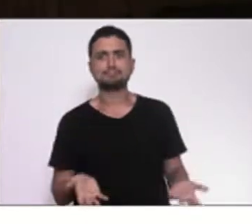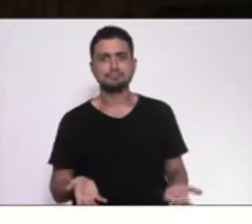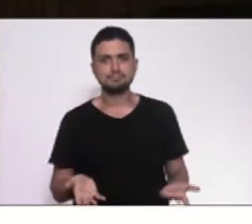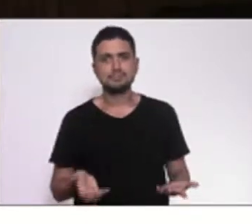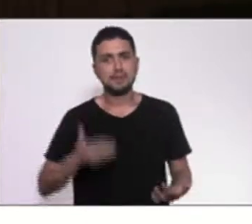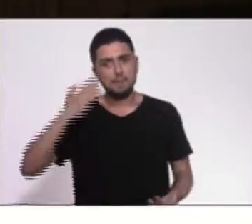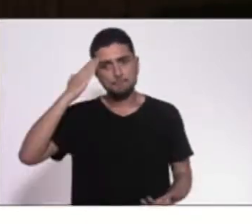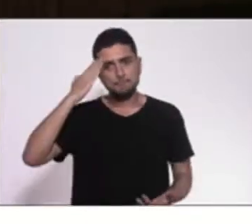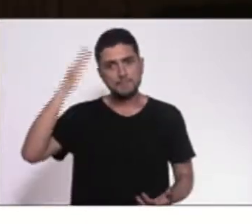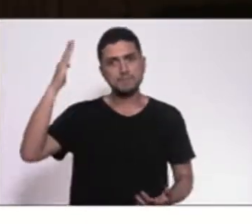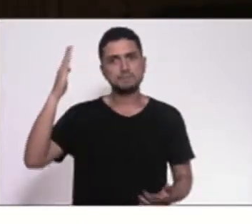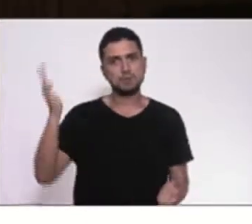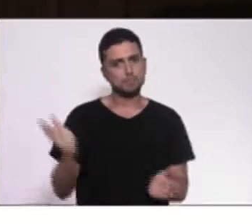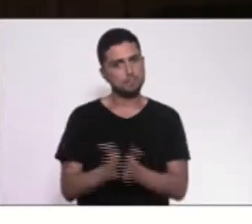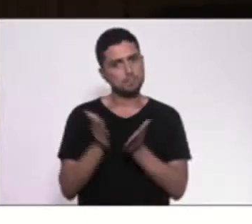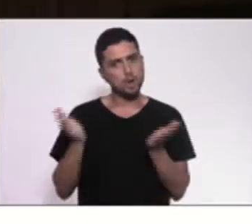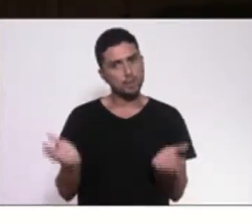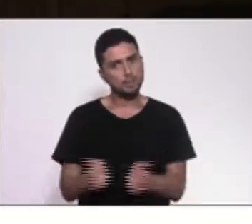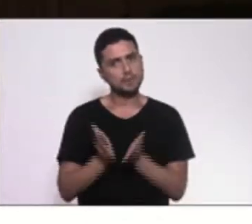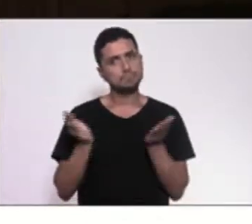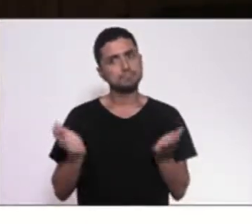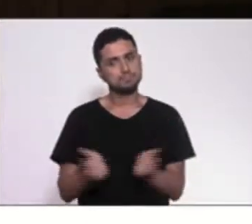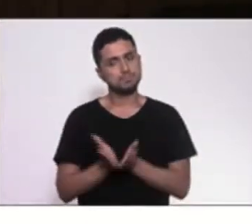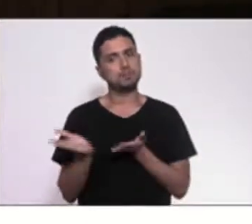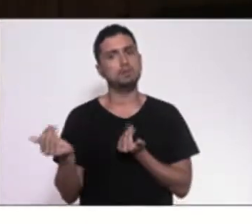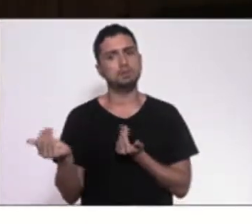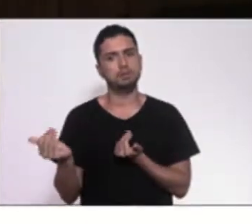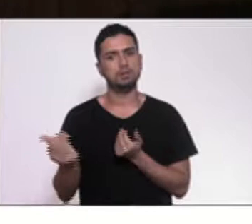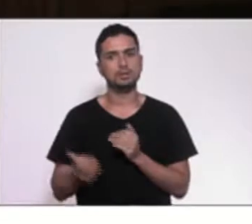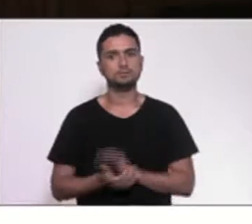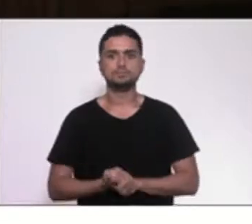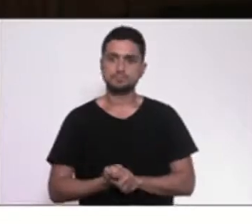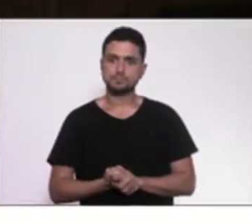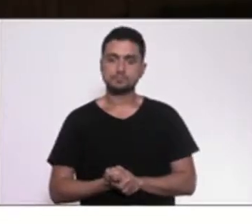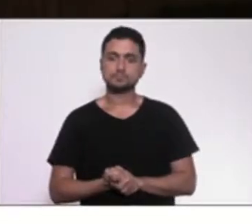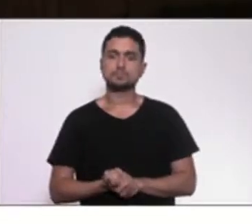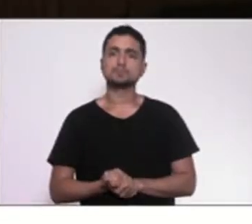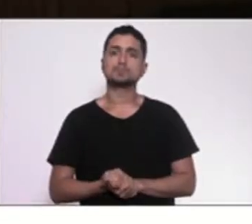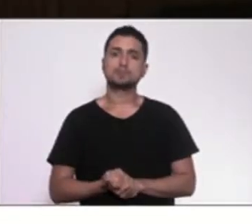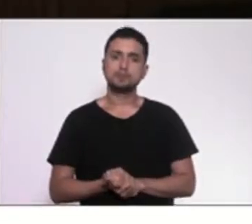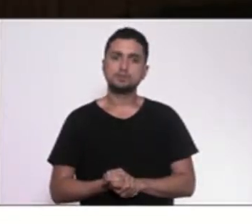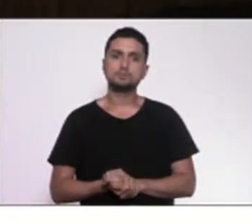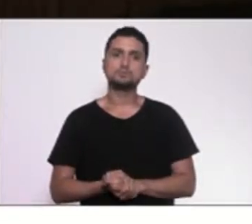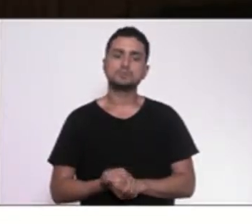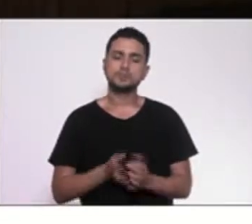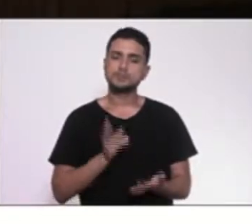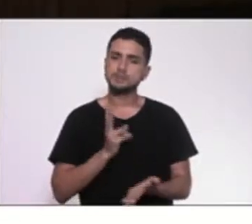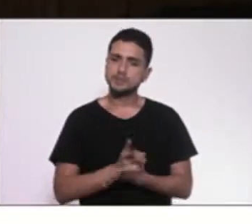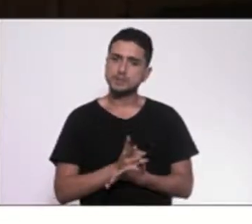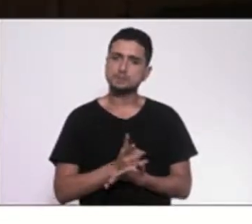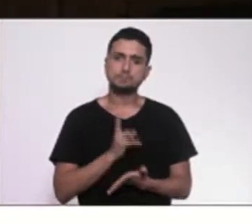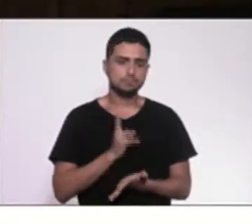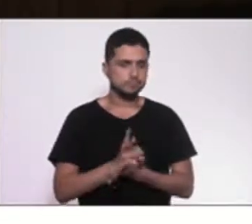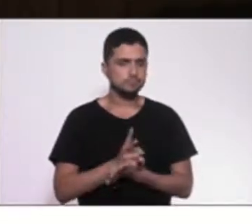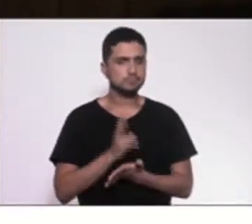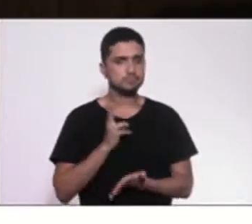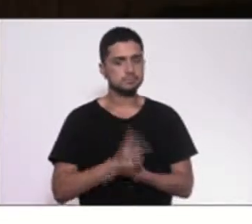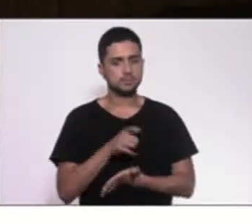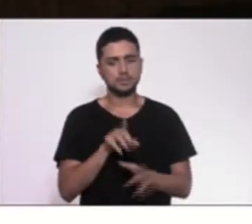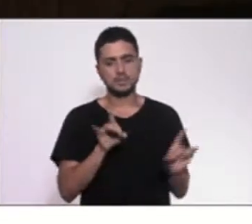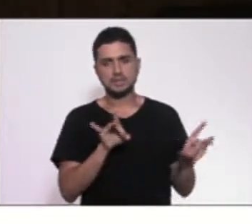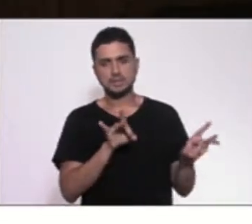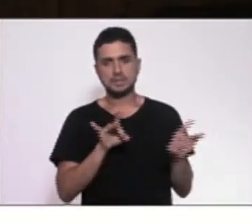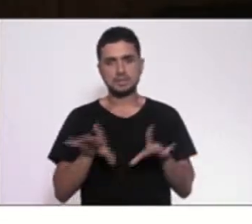aos menos favorecidos, que muitas vezes são entregues